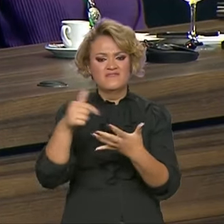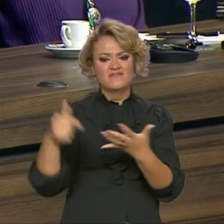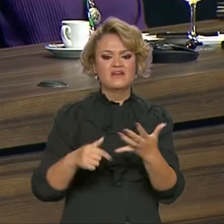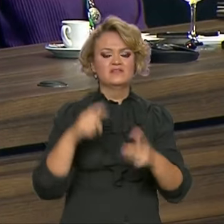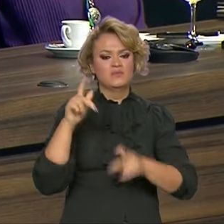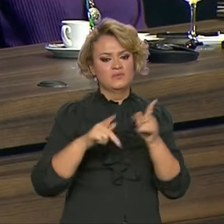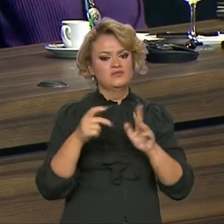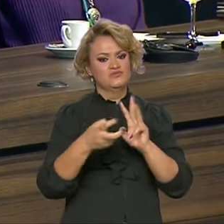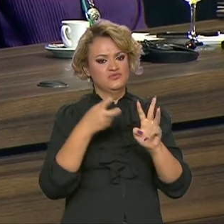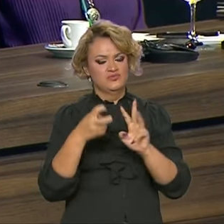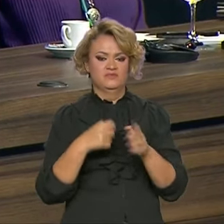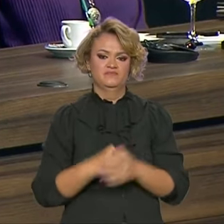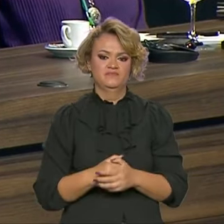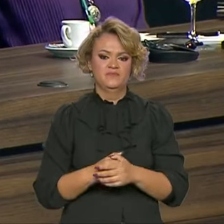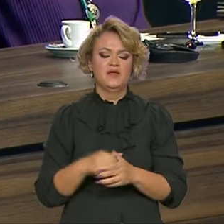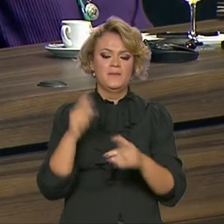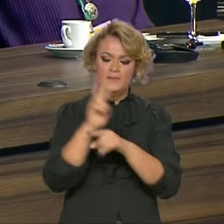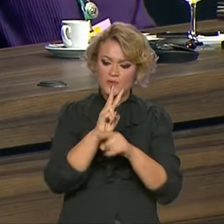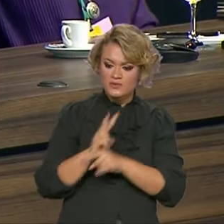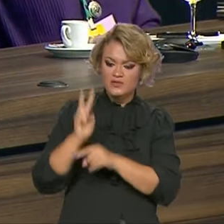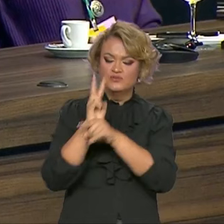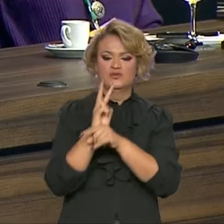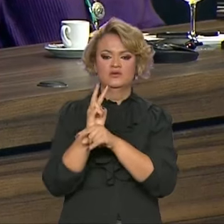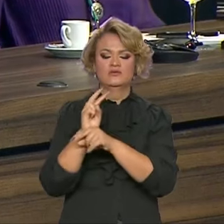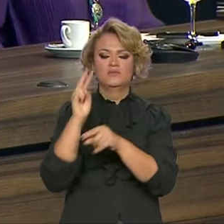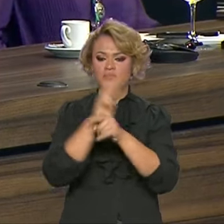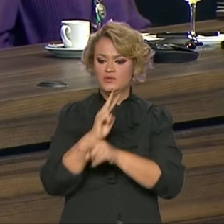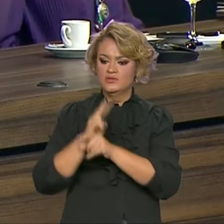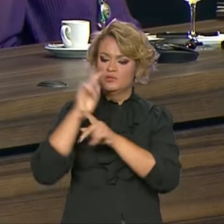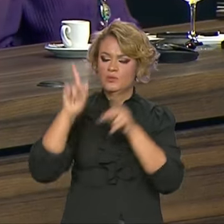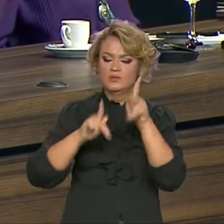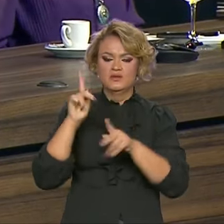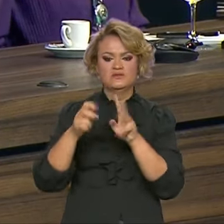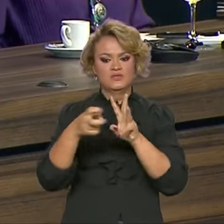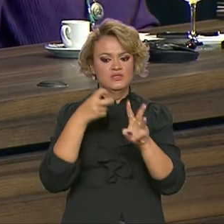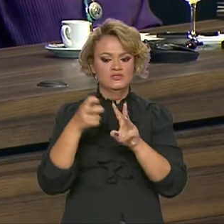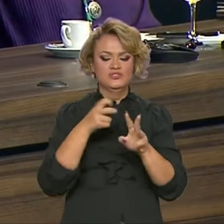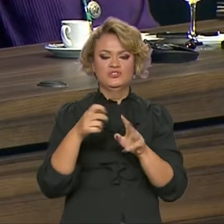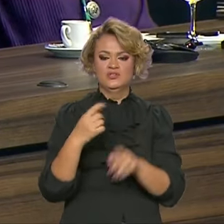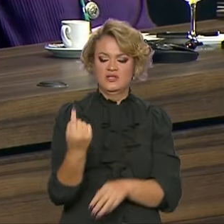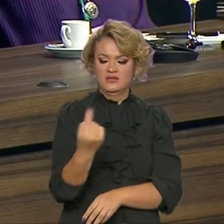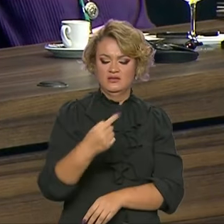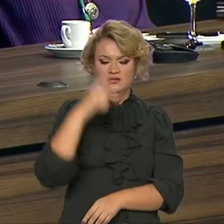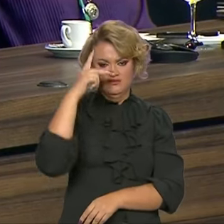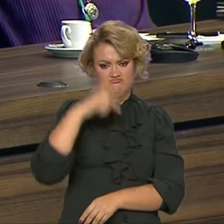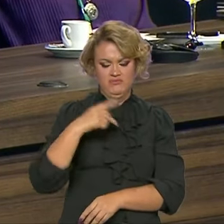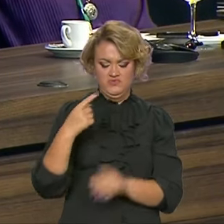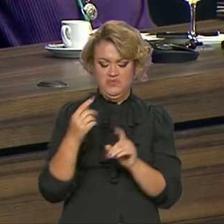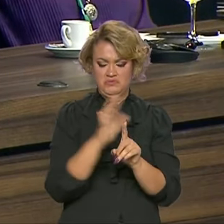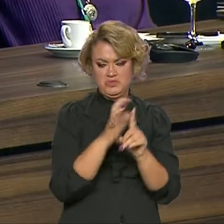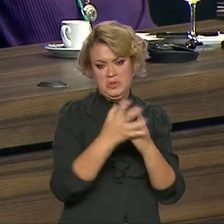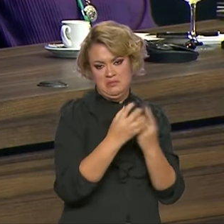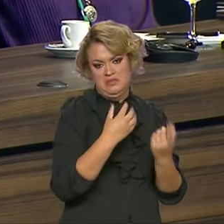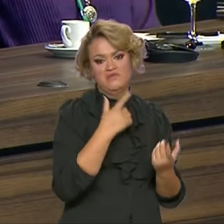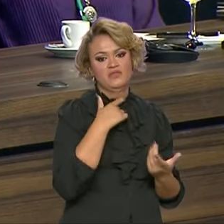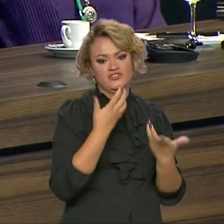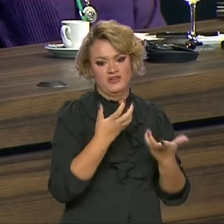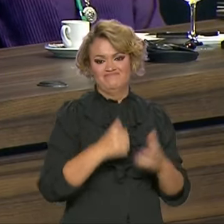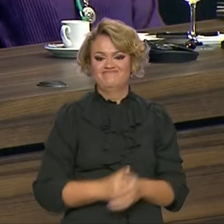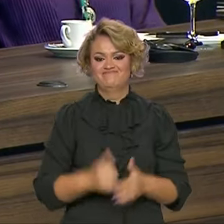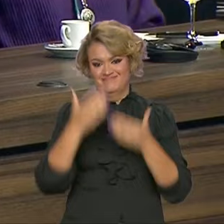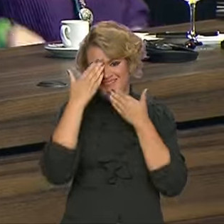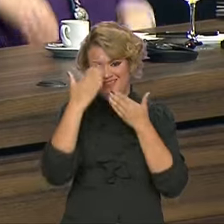dos povos indígenas e proteção ampla aos povos indígenas em isolamento voluntário. Muito